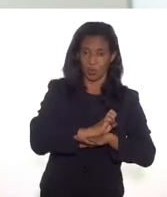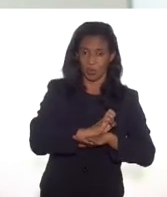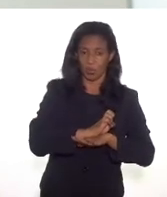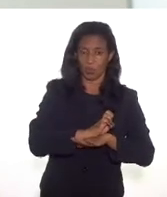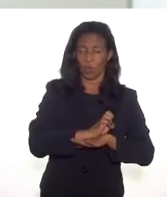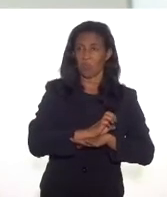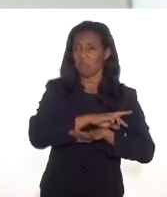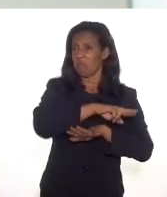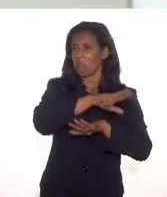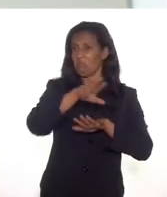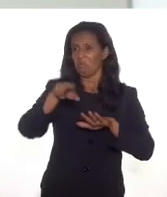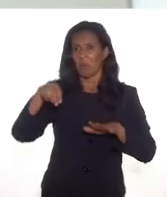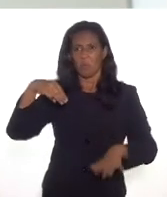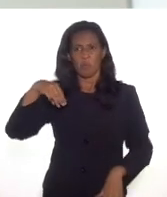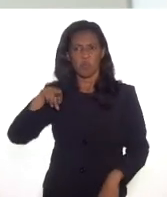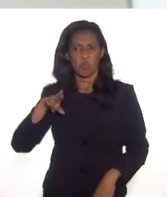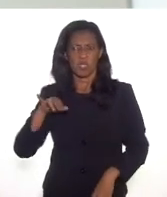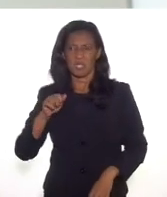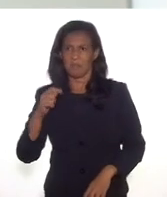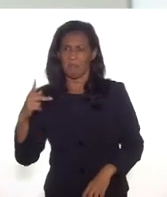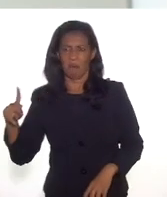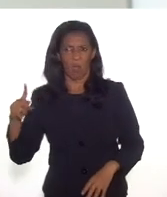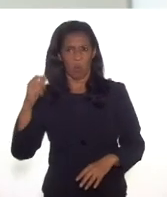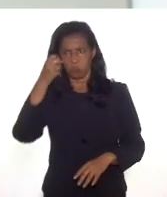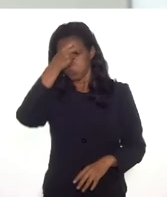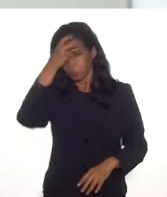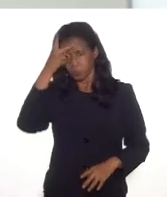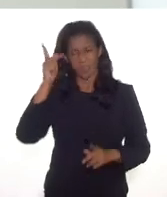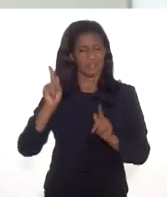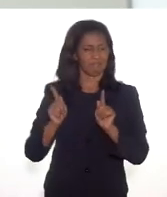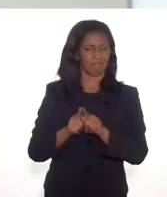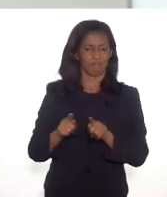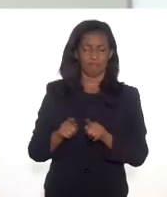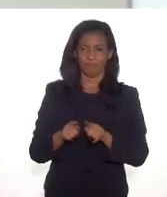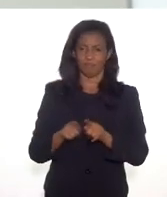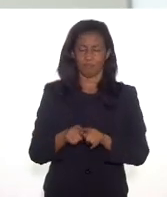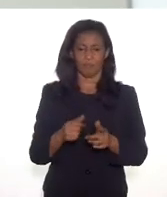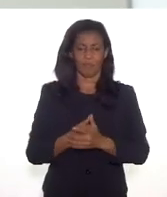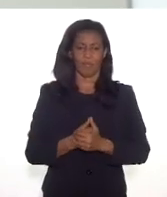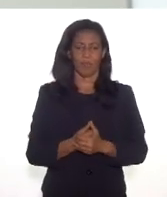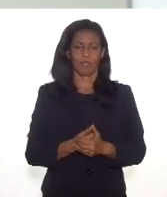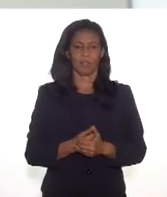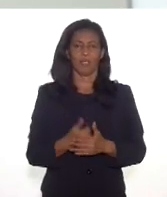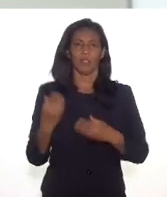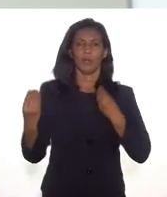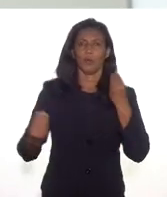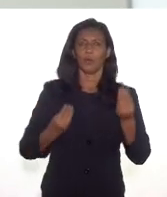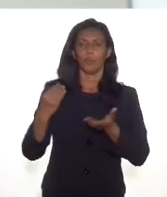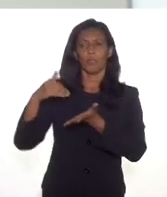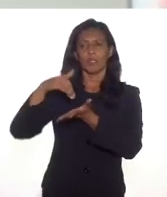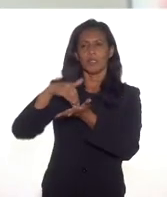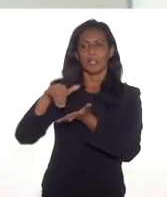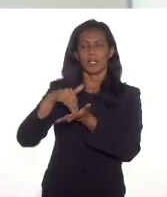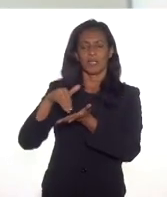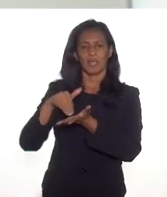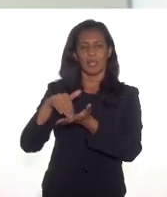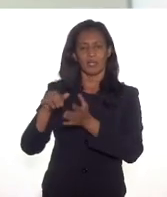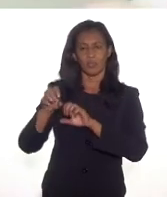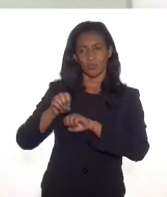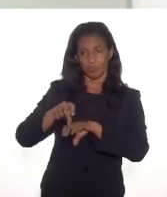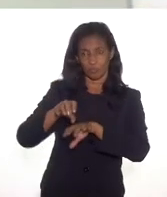nem na maioria das redes municipais. Um estudo da própria Secretaria de Educação no início do